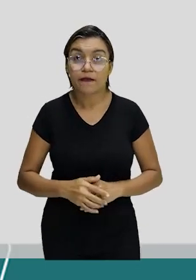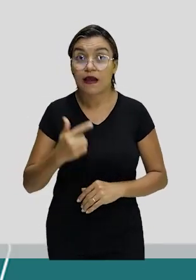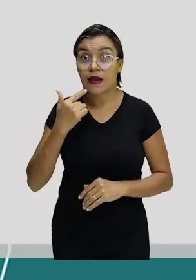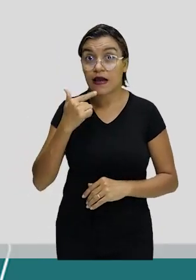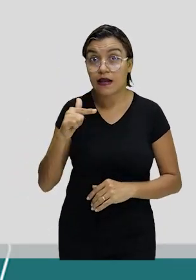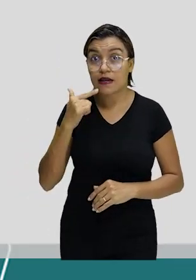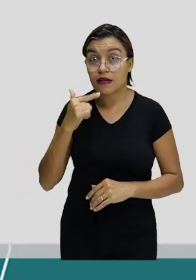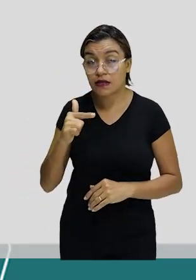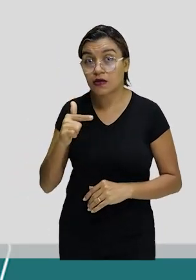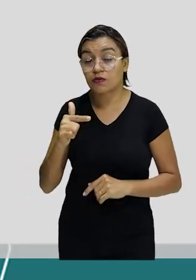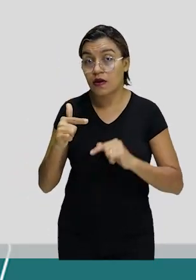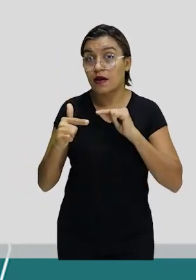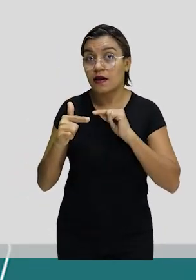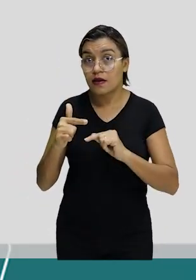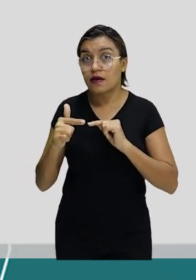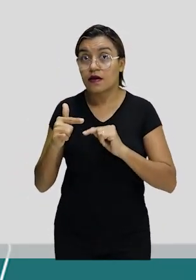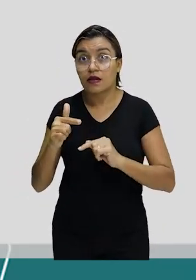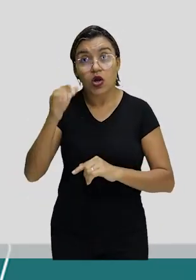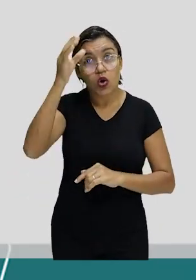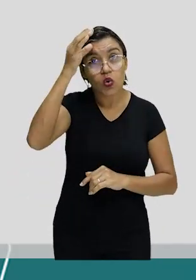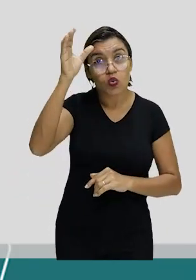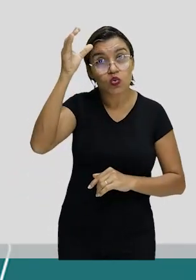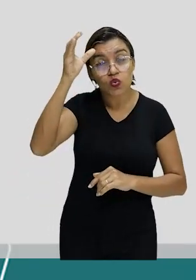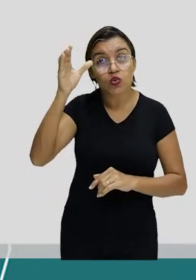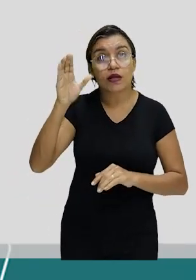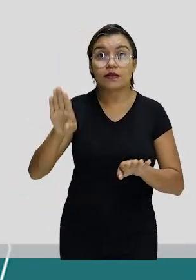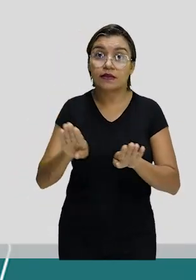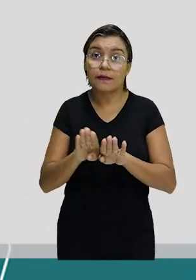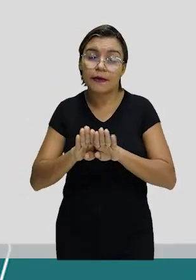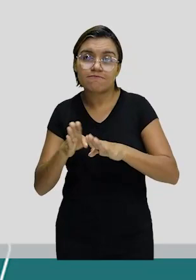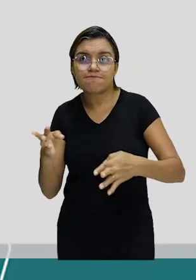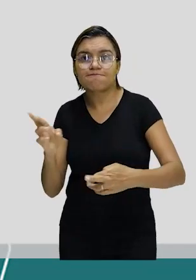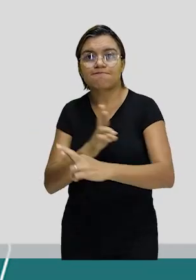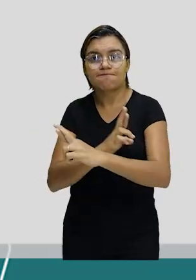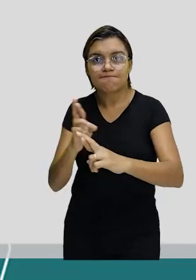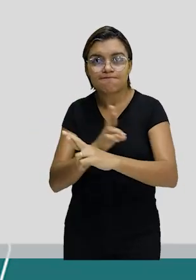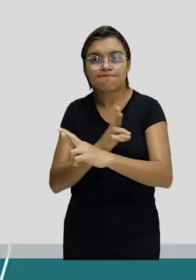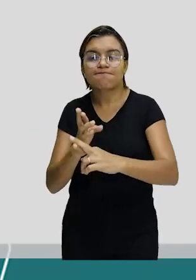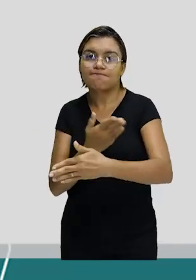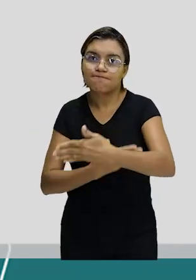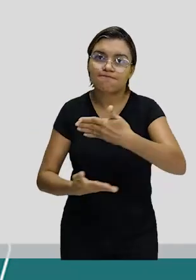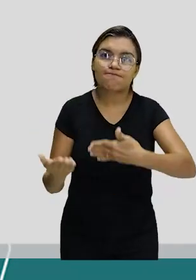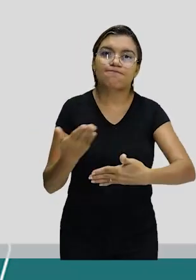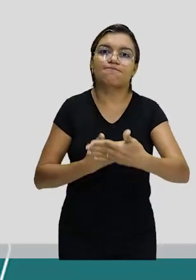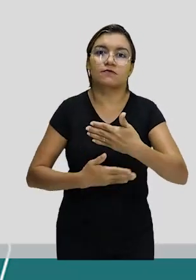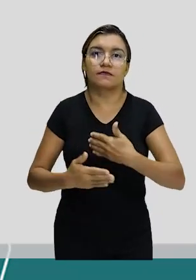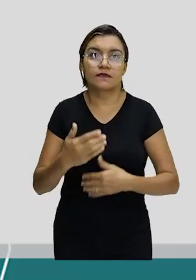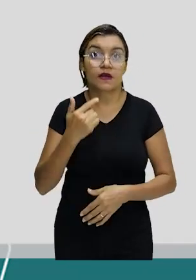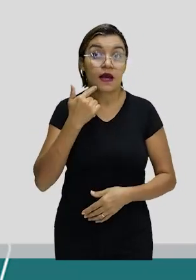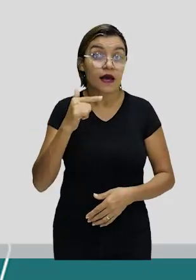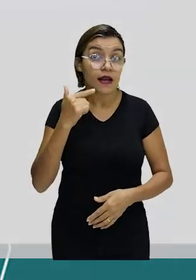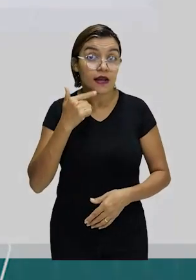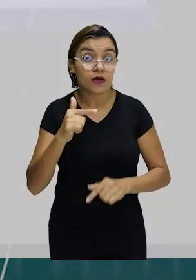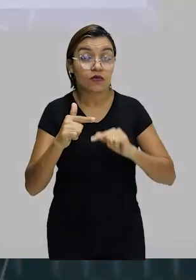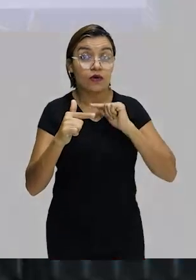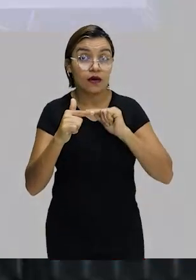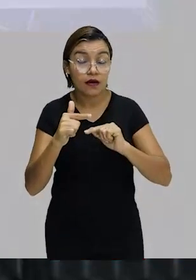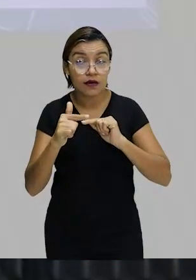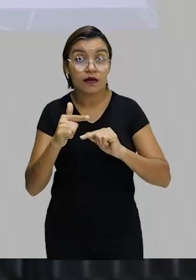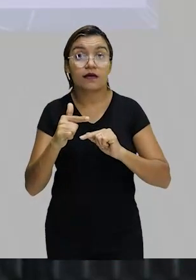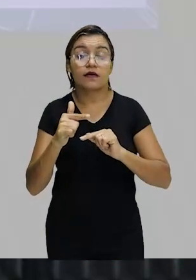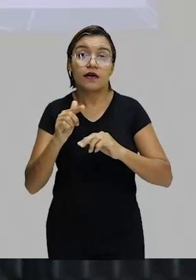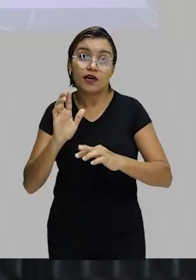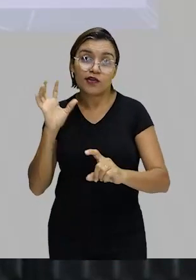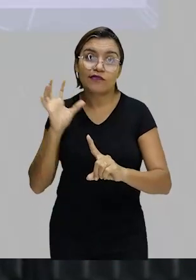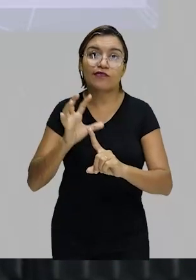estão interrelacionados. Existe essa conexão intrínseca entre esses dois elementos. O idioma possibilita a cultura e